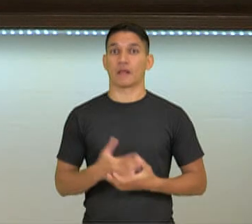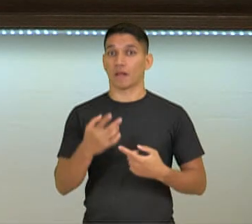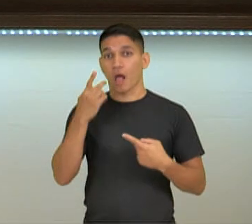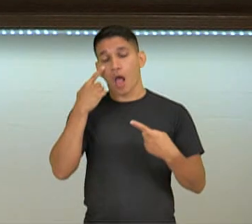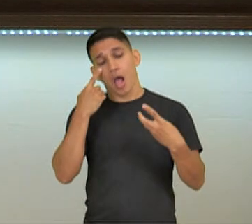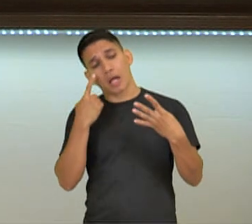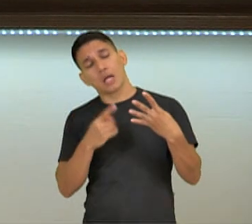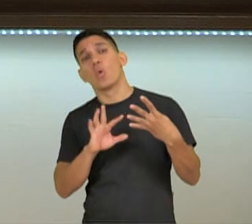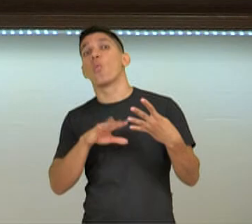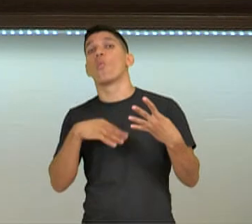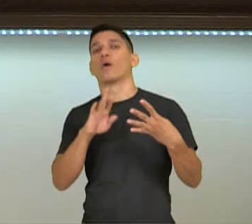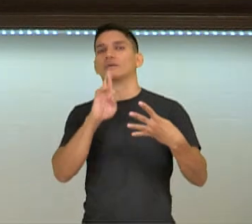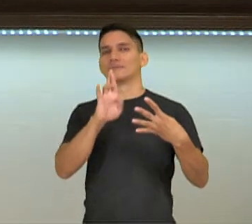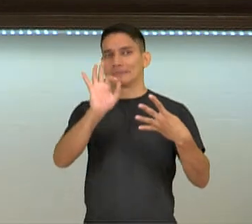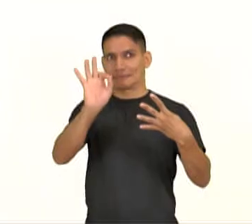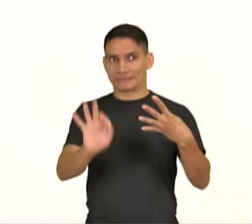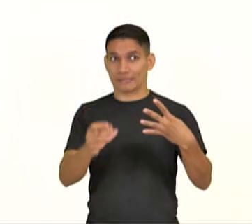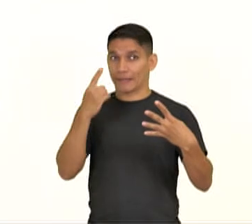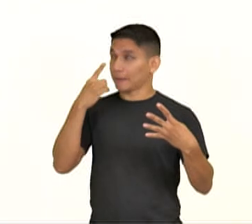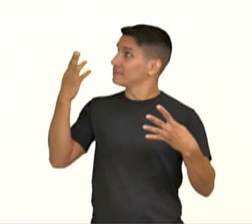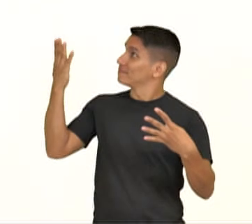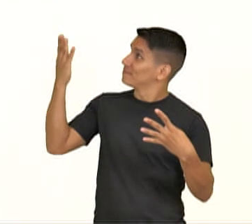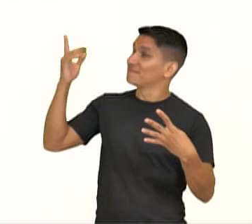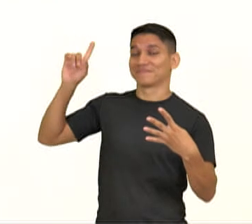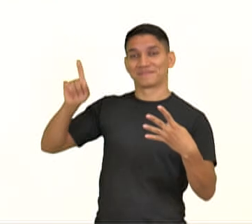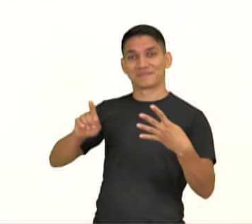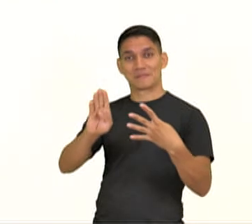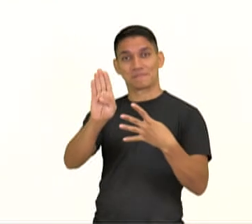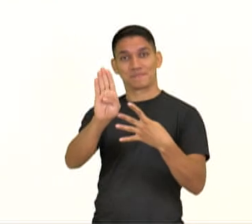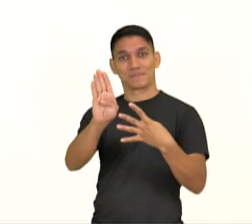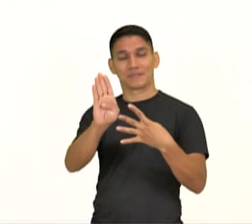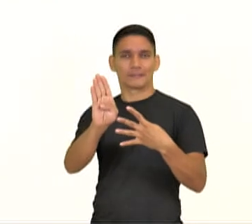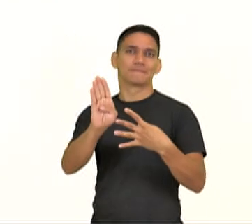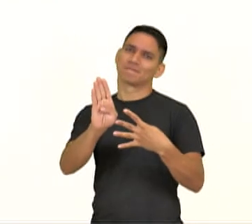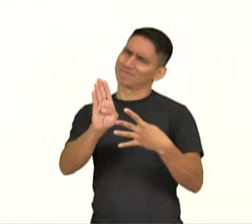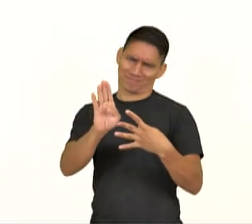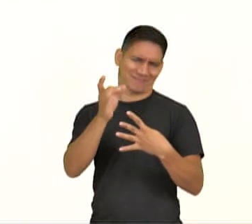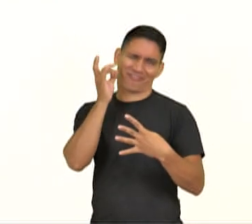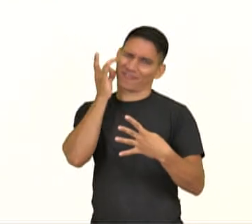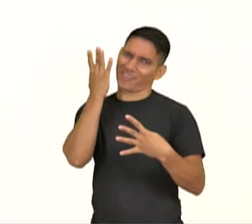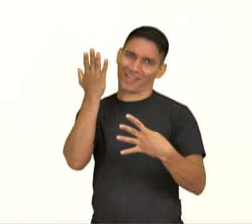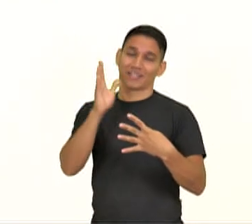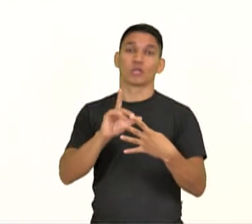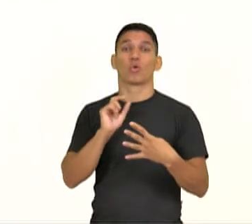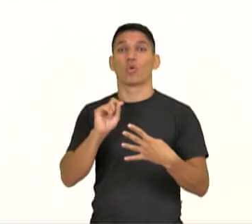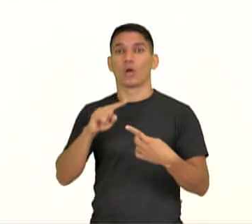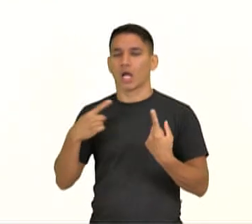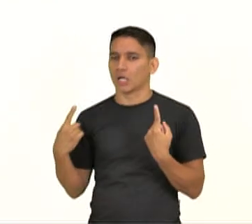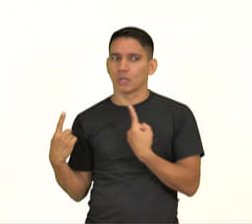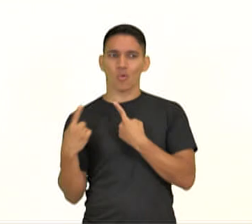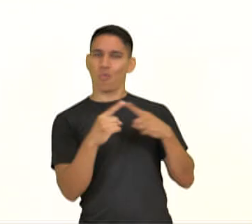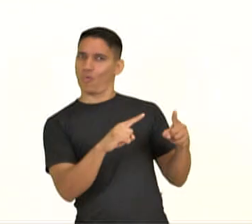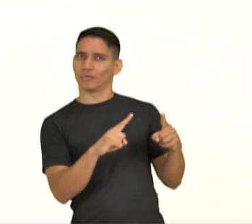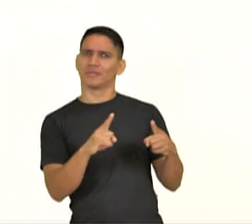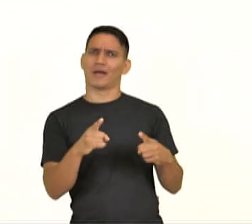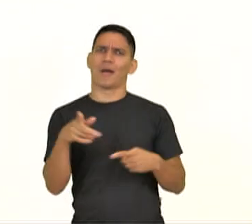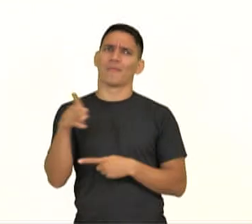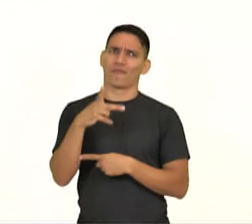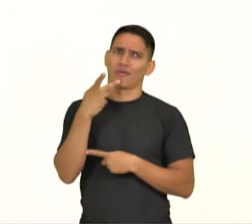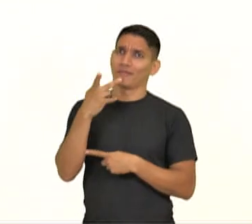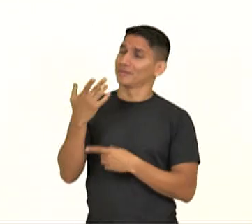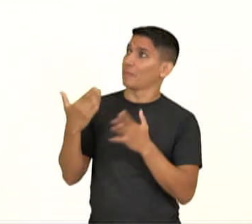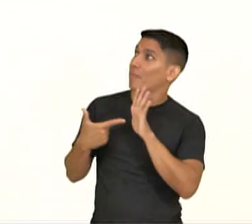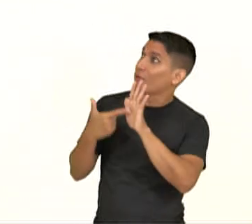Vamos ver a resposta correta? Então, a resposta correta é a letra B. Essa estava bem fácil. Jogar contra. A professora deixou até uma